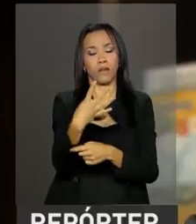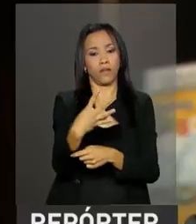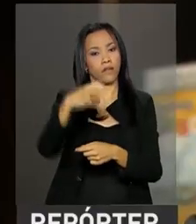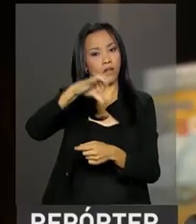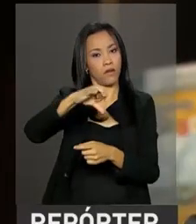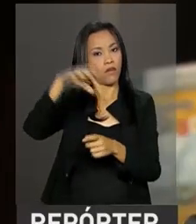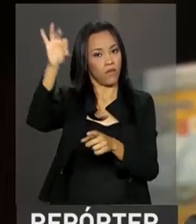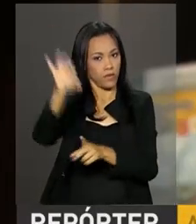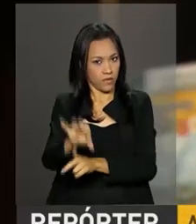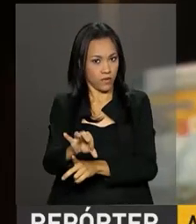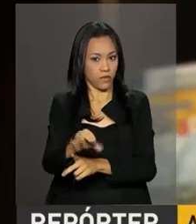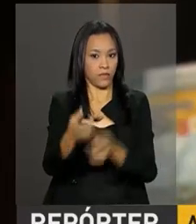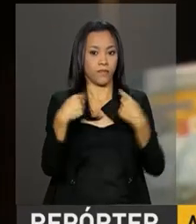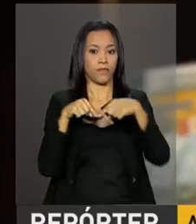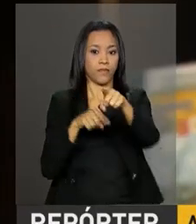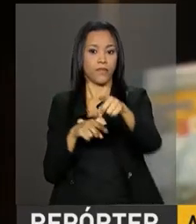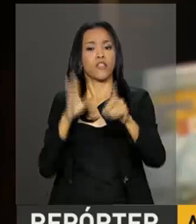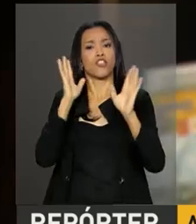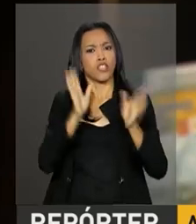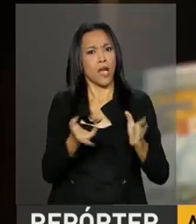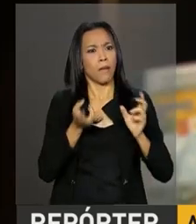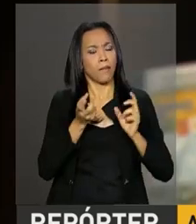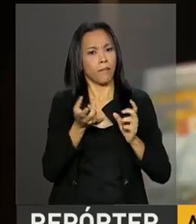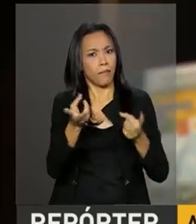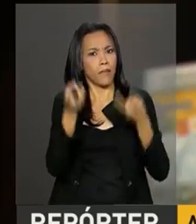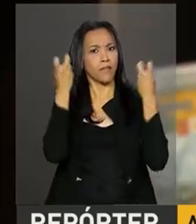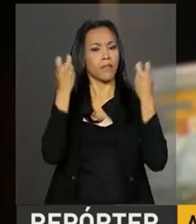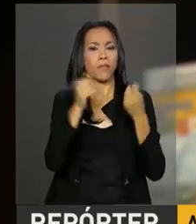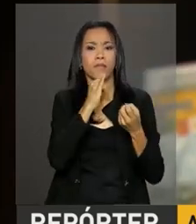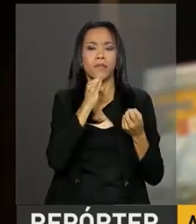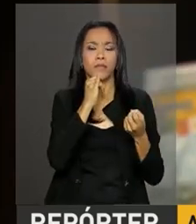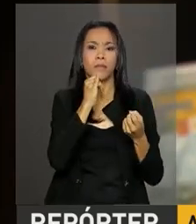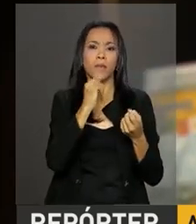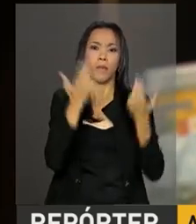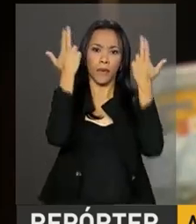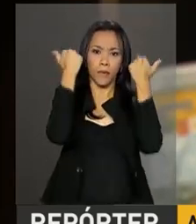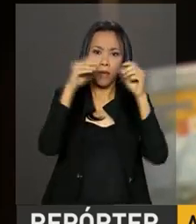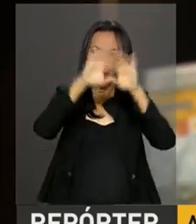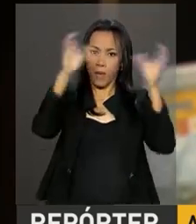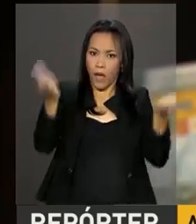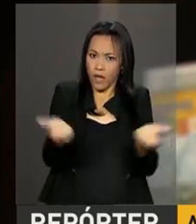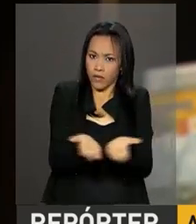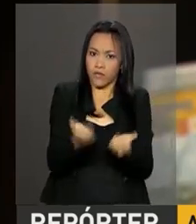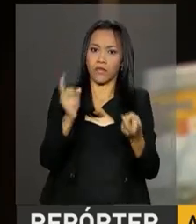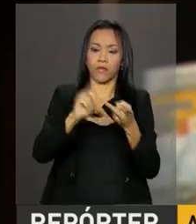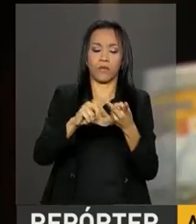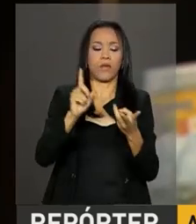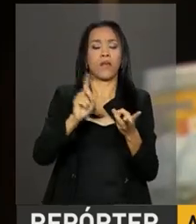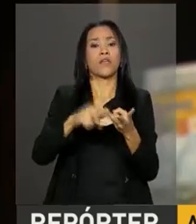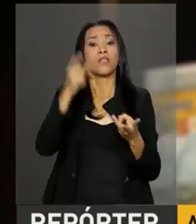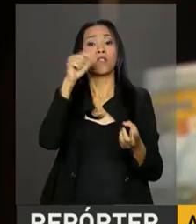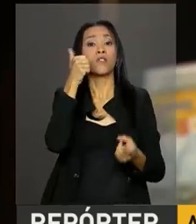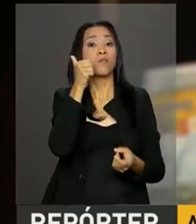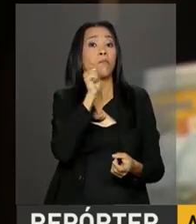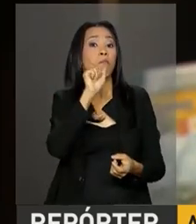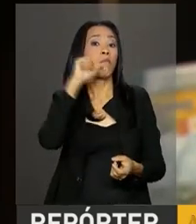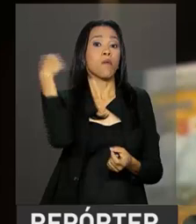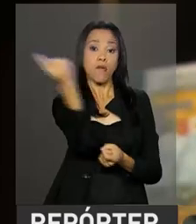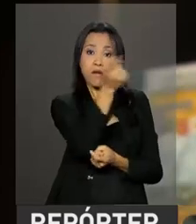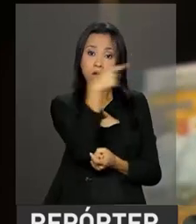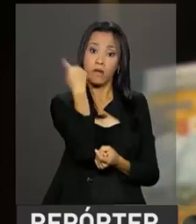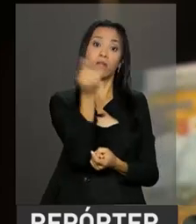A gente já percebeu isso nas comemorações da Páscoa, nas comemorações do Dia das Mães, uma melhoria de